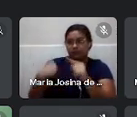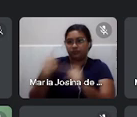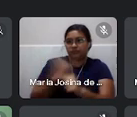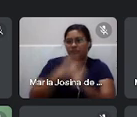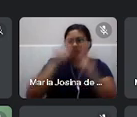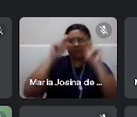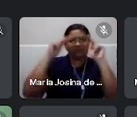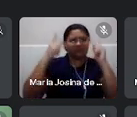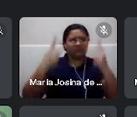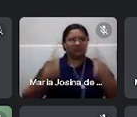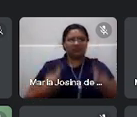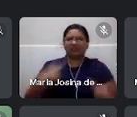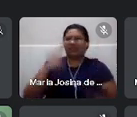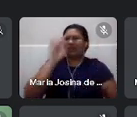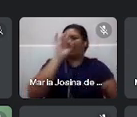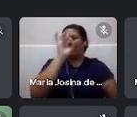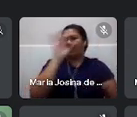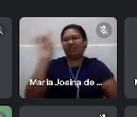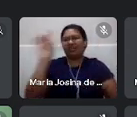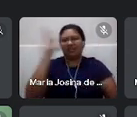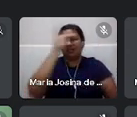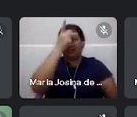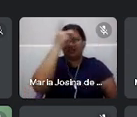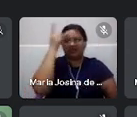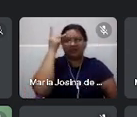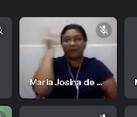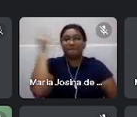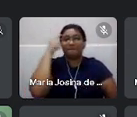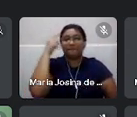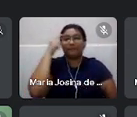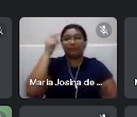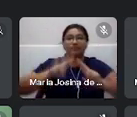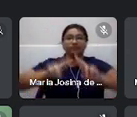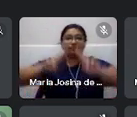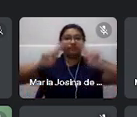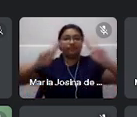ser humano ele pensa muito diferente do outro